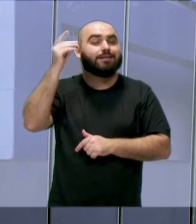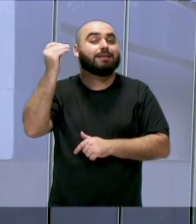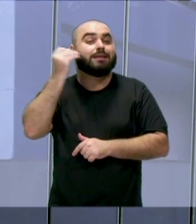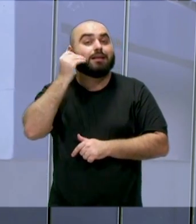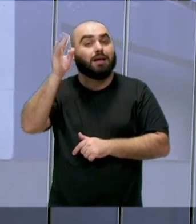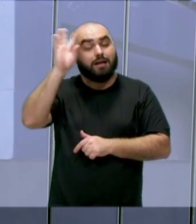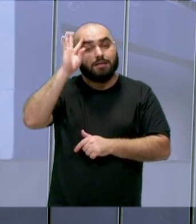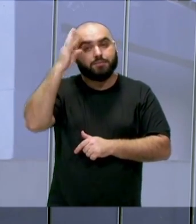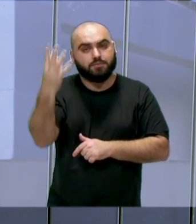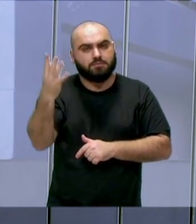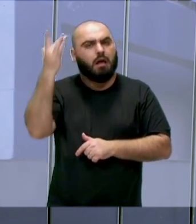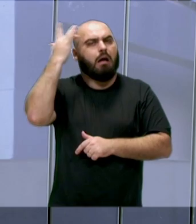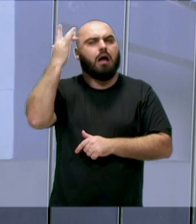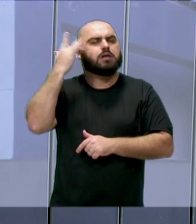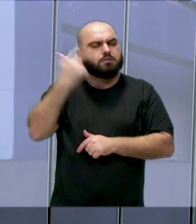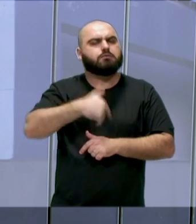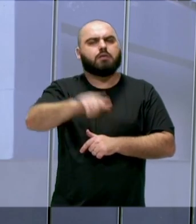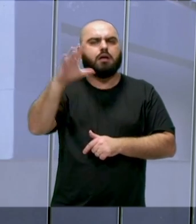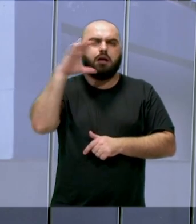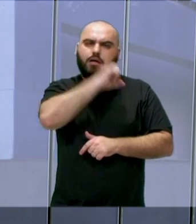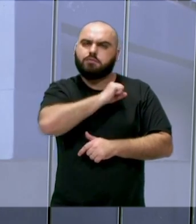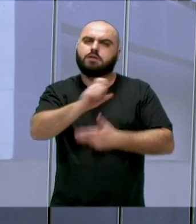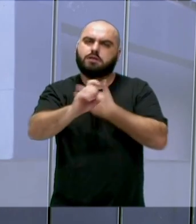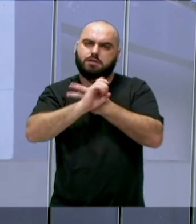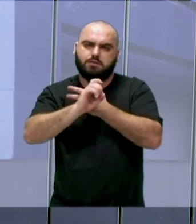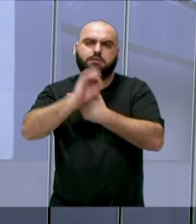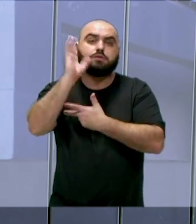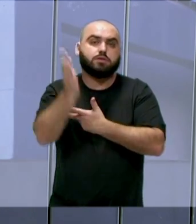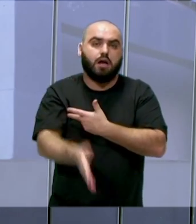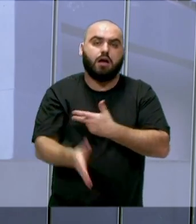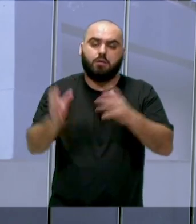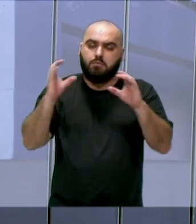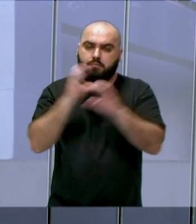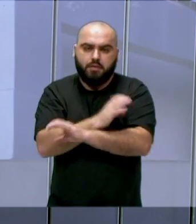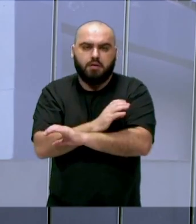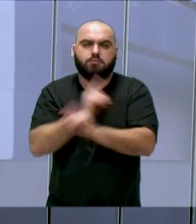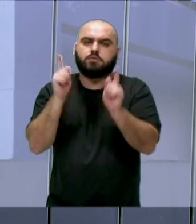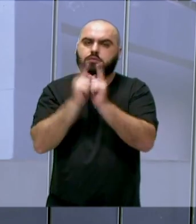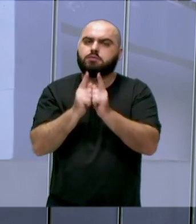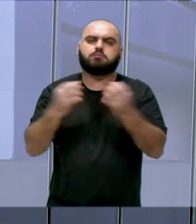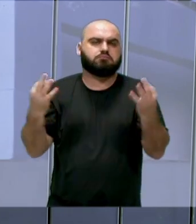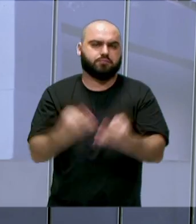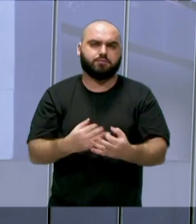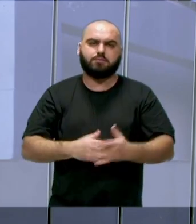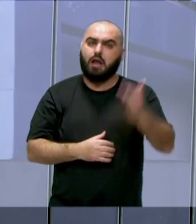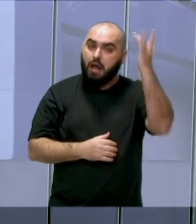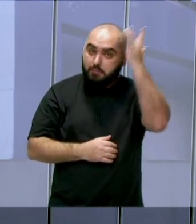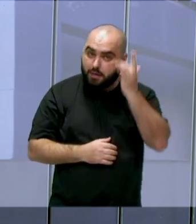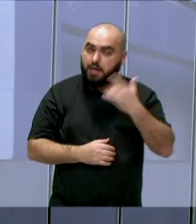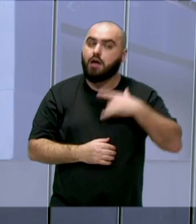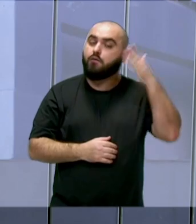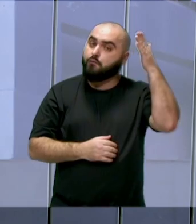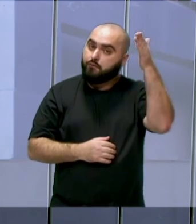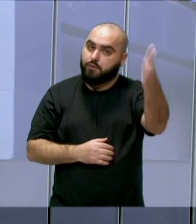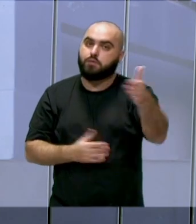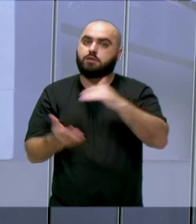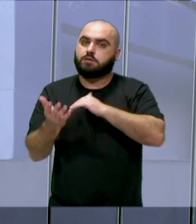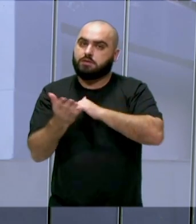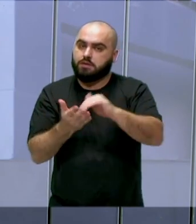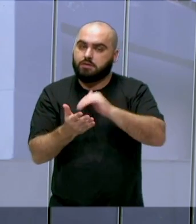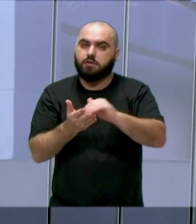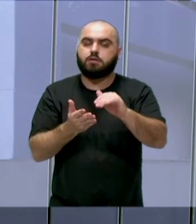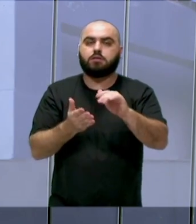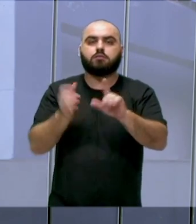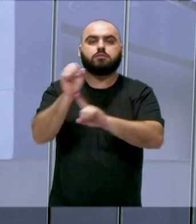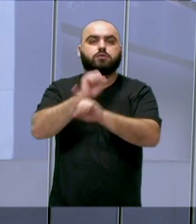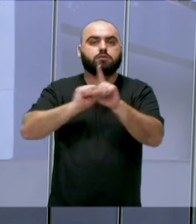solução. Eu acredito que vai ser solucionado, o Executivo já está pronto a atender de alguma maneira. Amanhã mesmo eu estou indo na Secretaria de Bem-Estar Social para